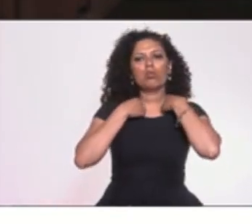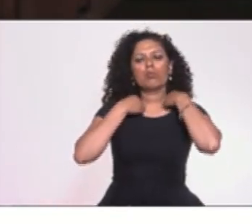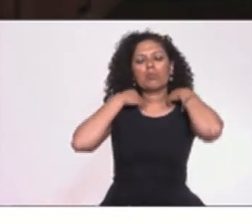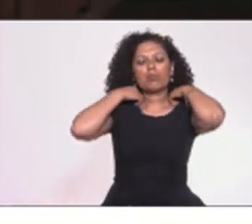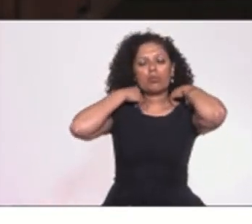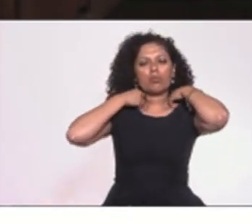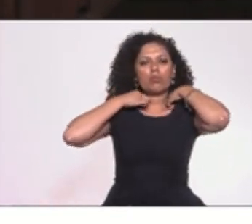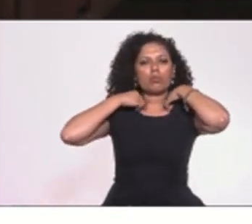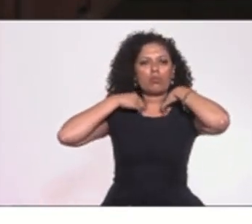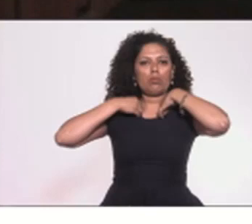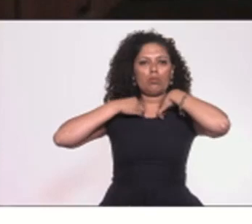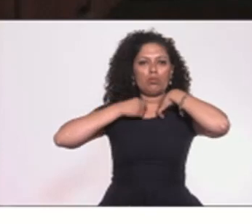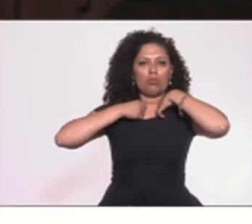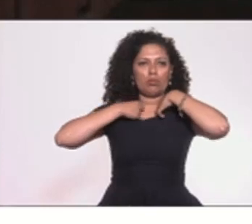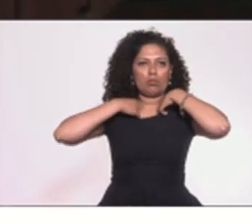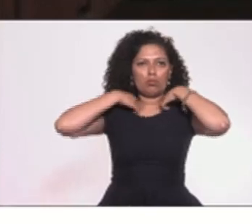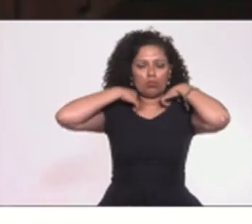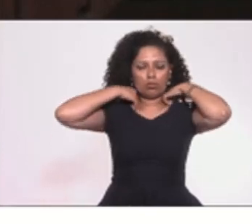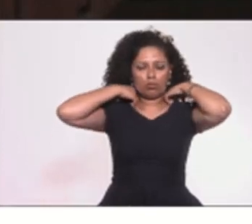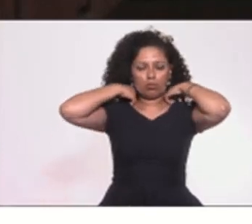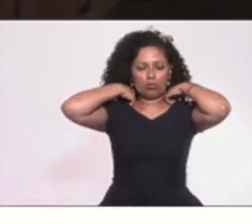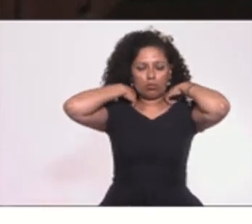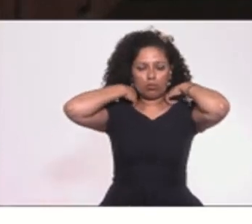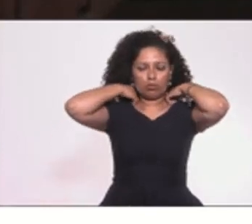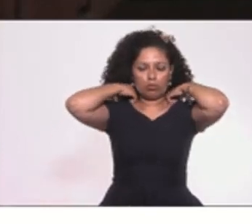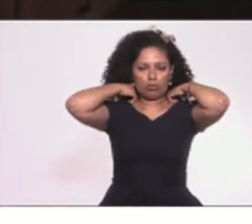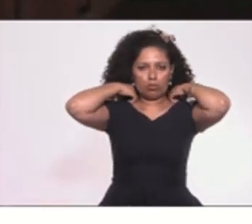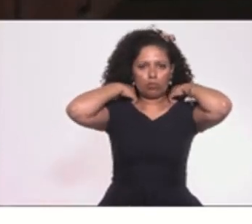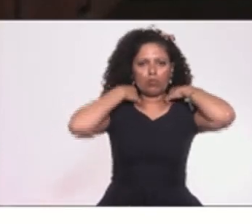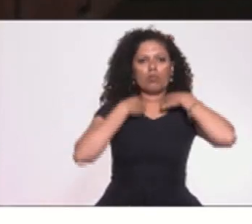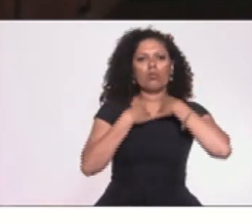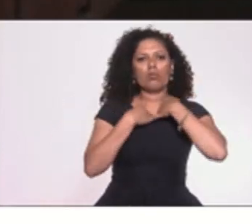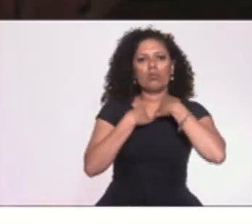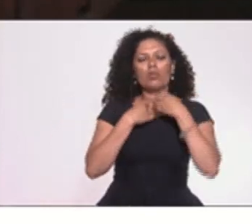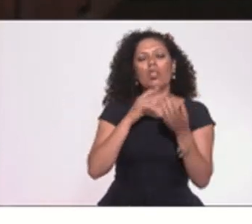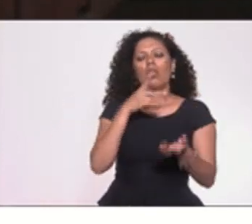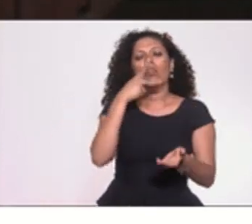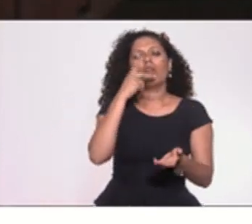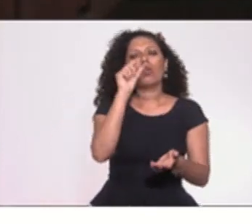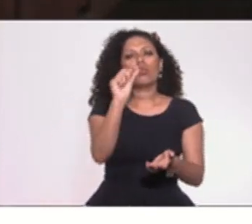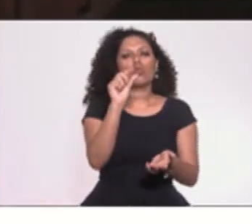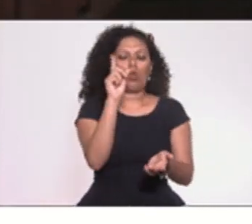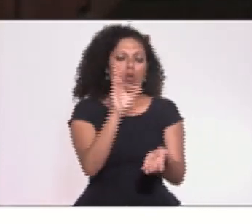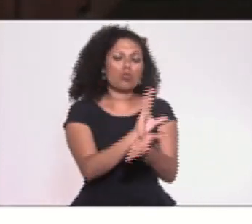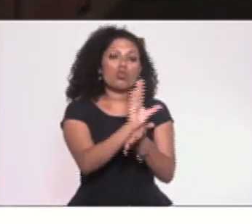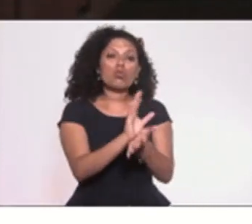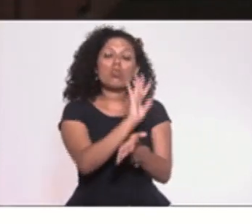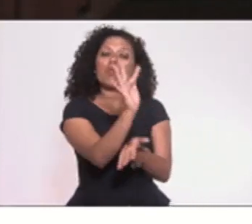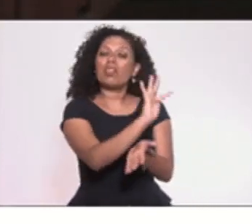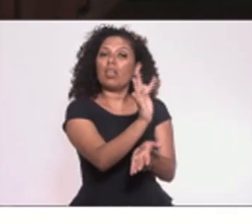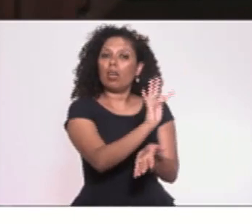cabe só um registro. A Constituição Federal,